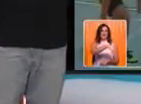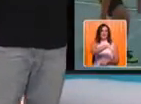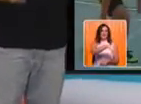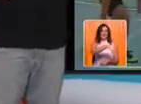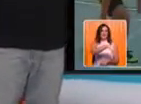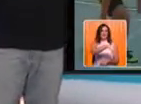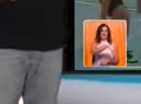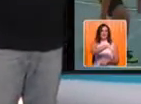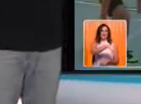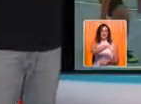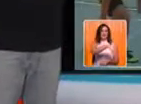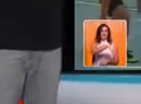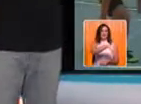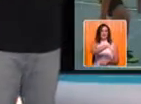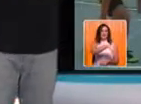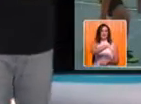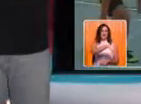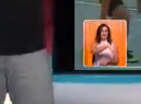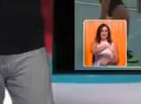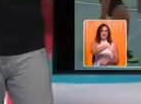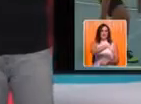tipo Facebook